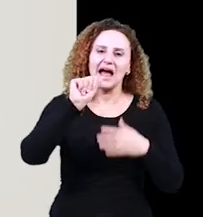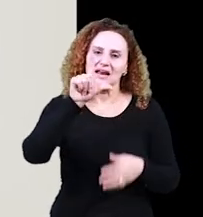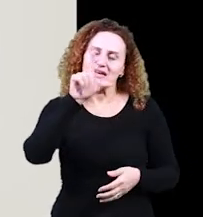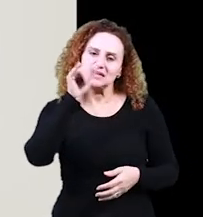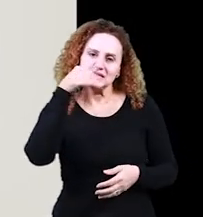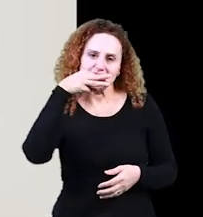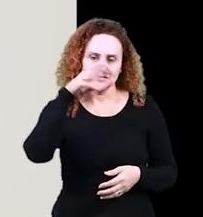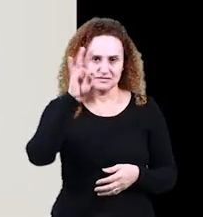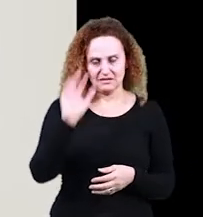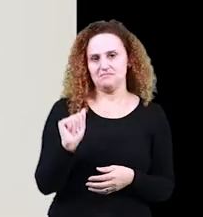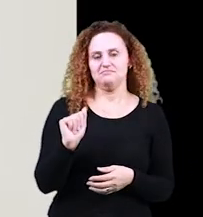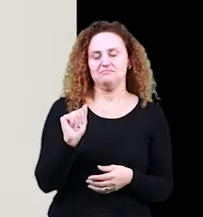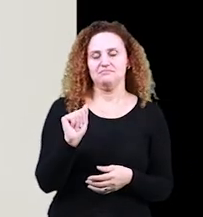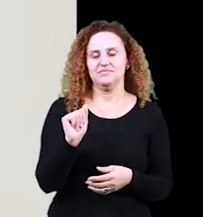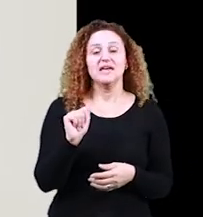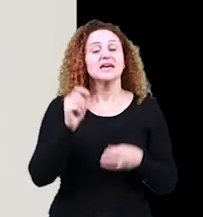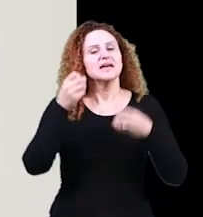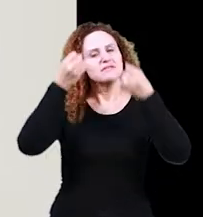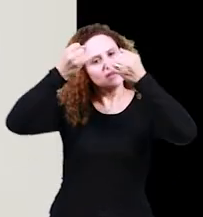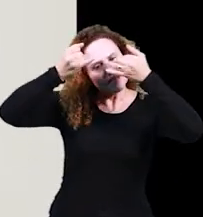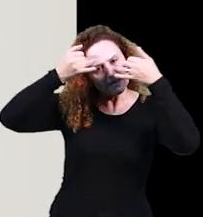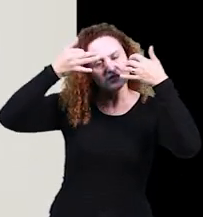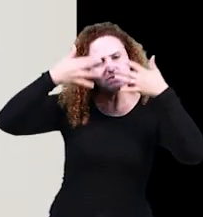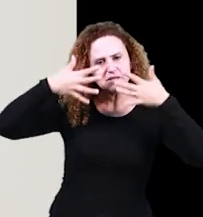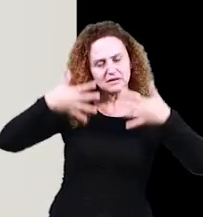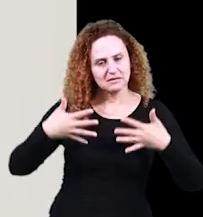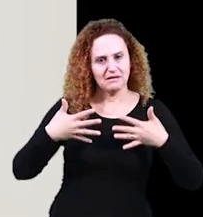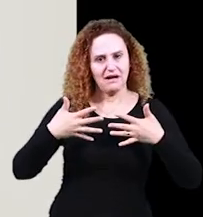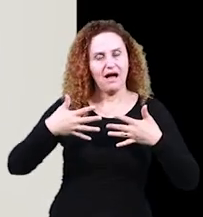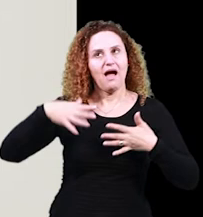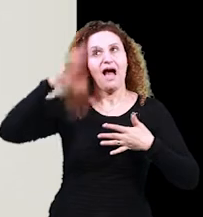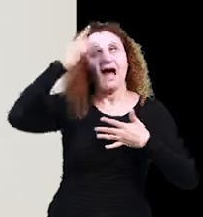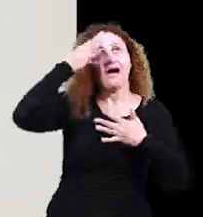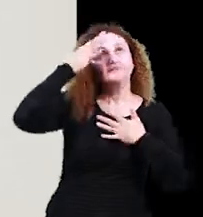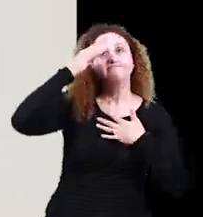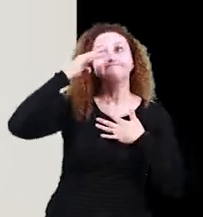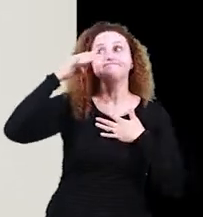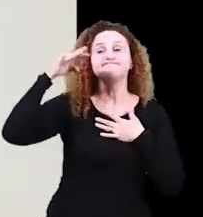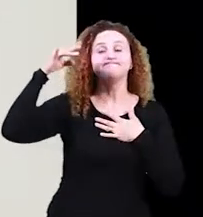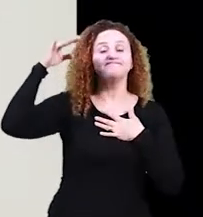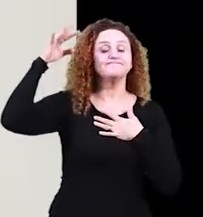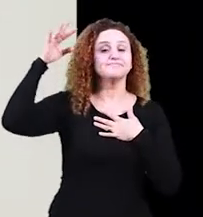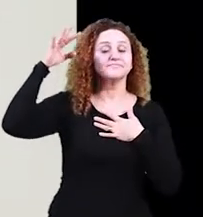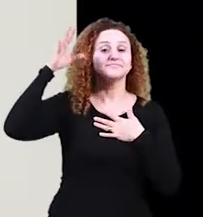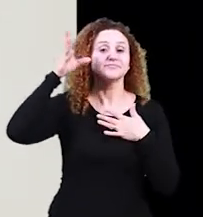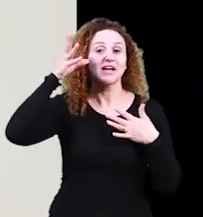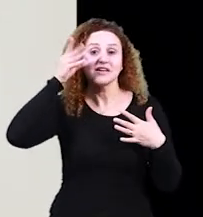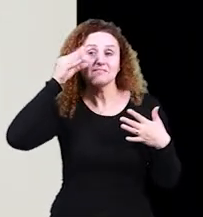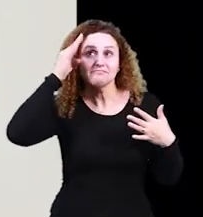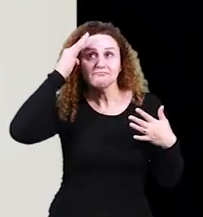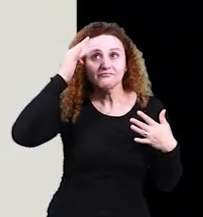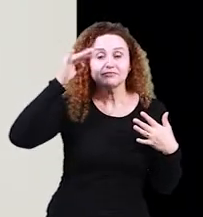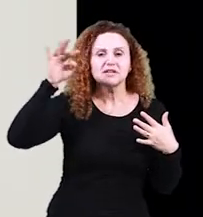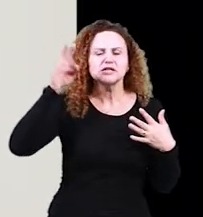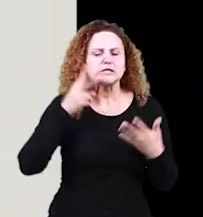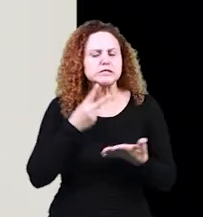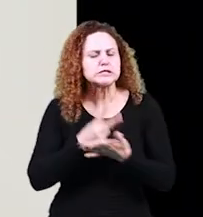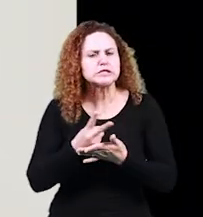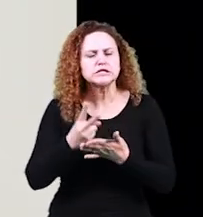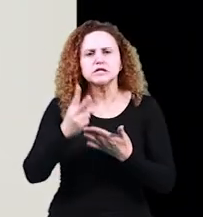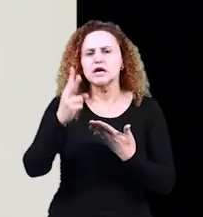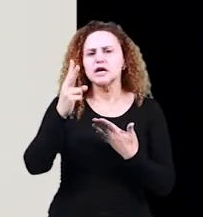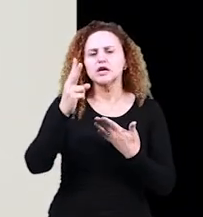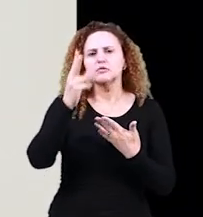como eu disse para vocês ele ele vai levar em conta a criatividade então a todo momento e os seres humanos estão